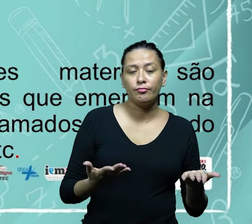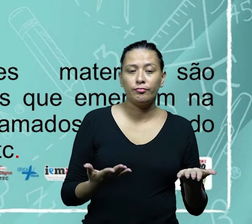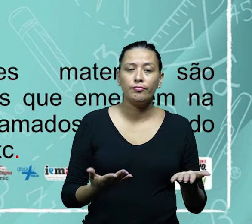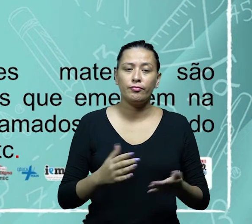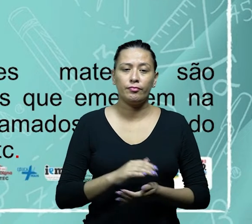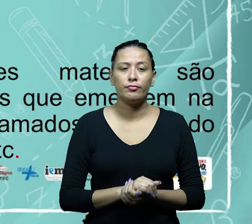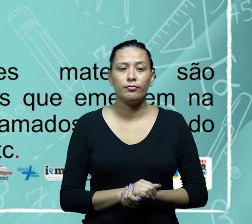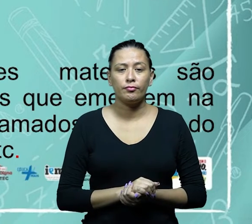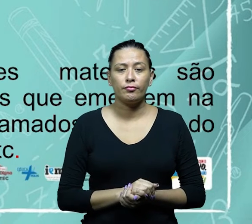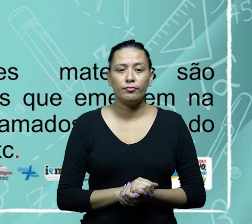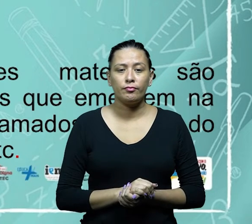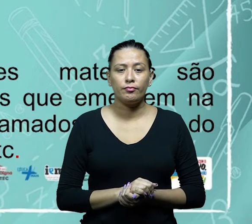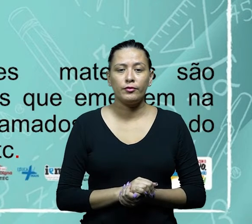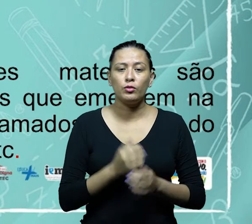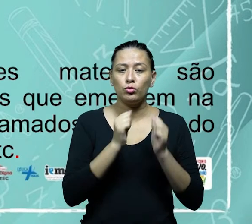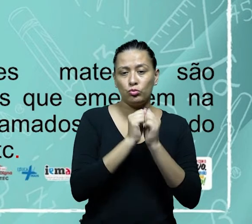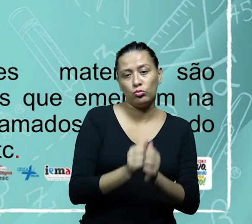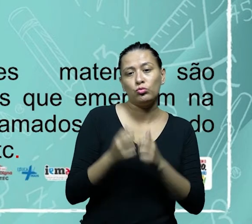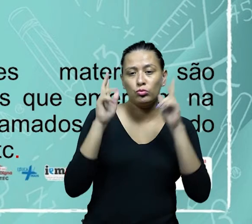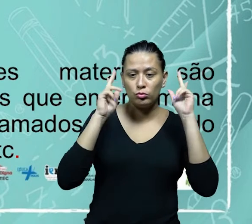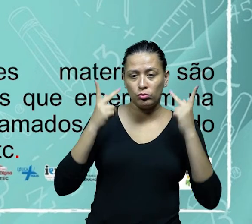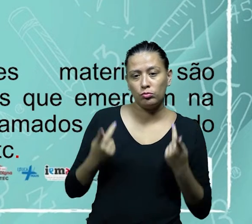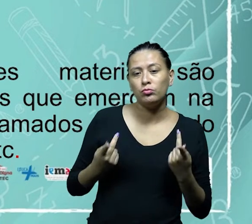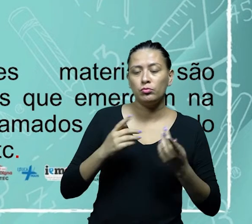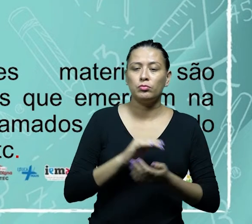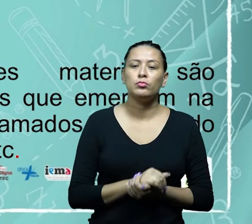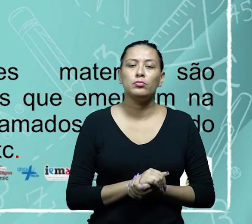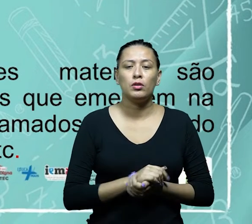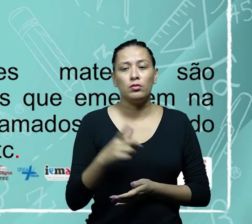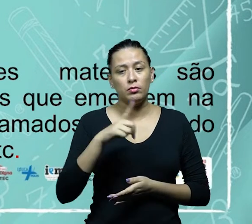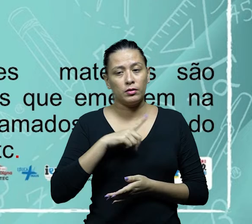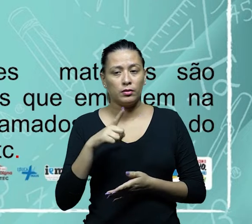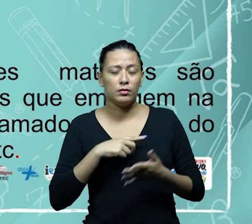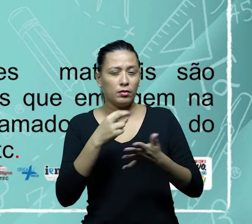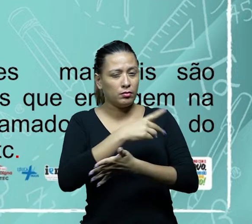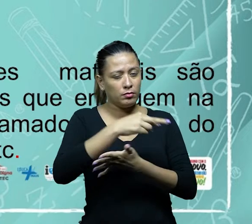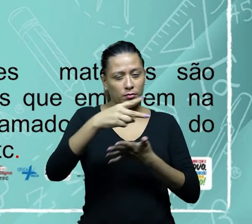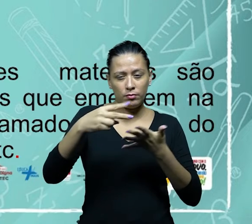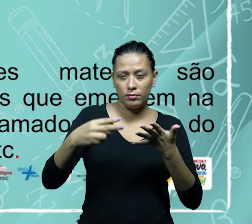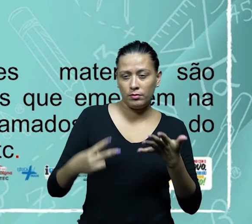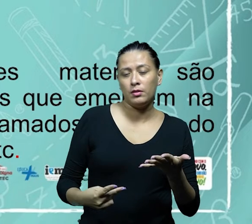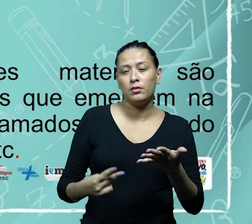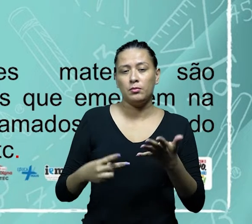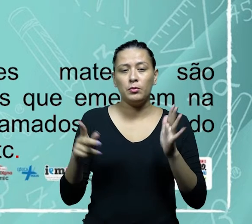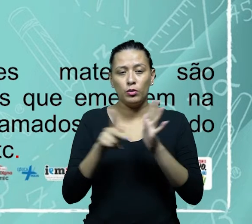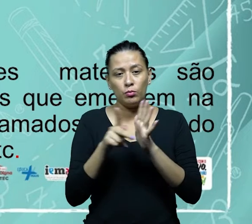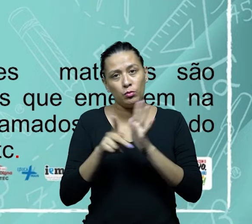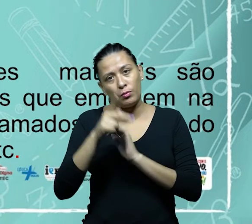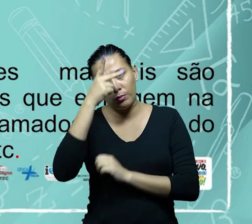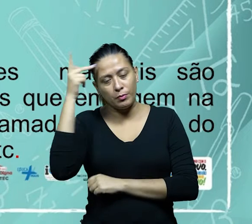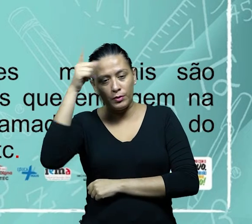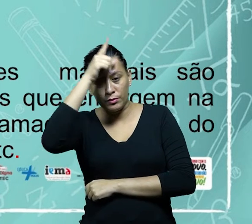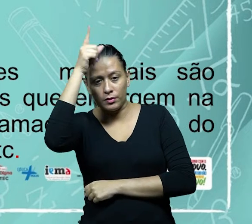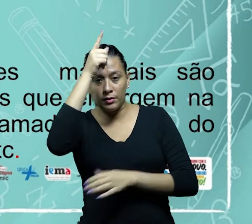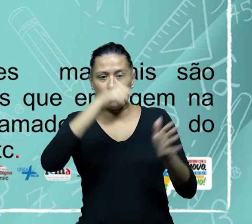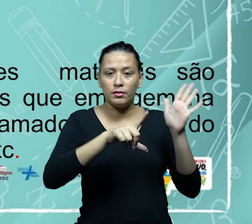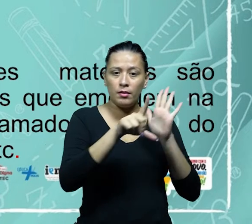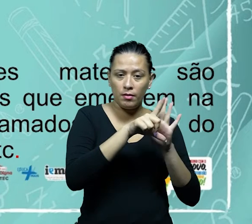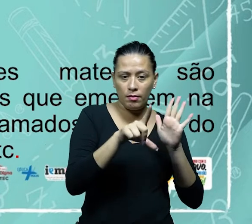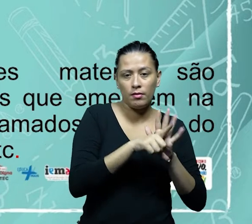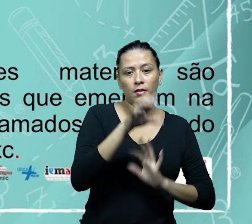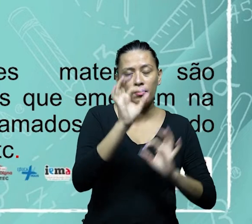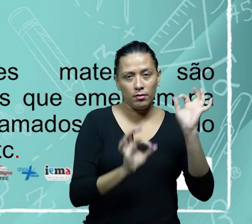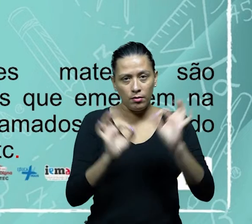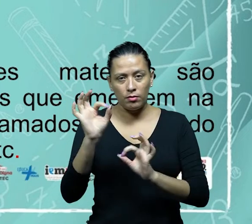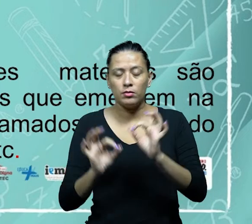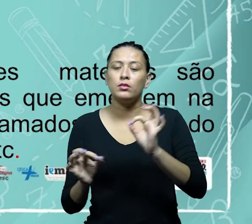é que em que envolvem na verdade um homem que quem fornece ao legislador os elementos necessários à formação